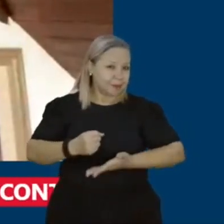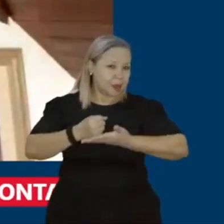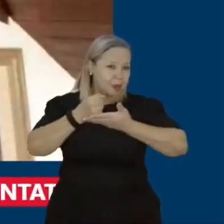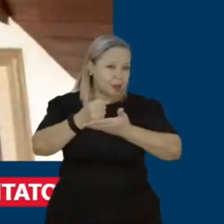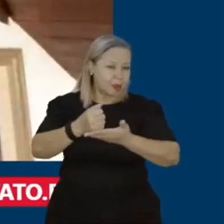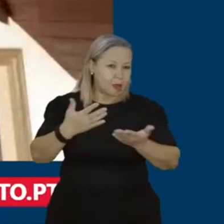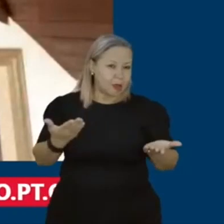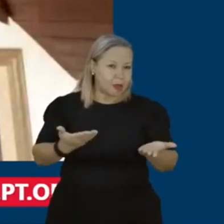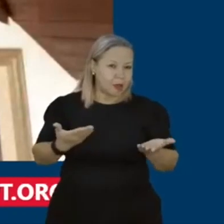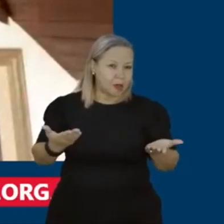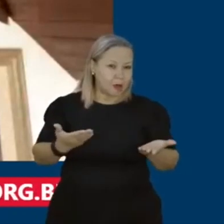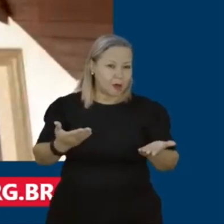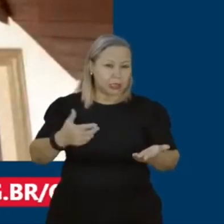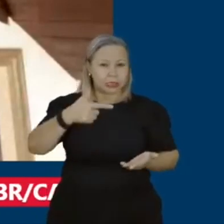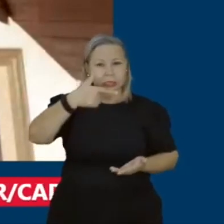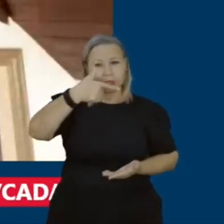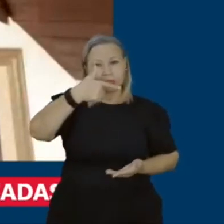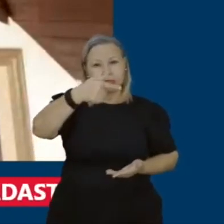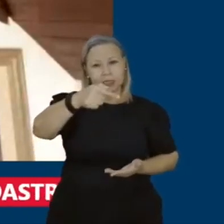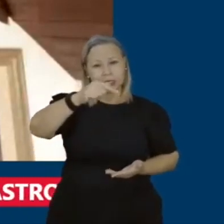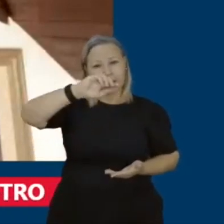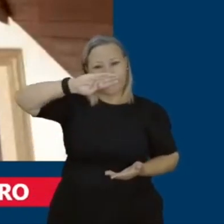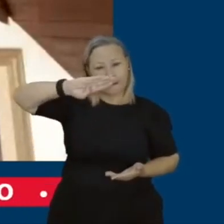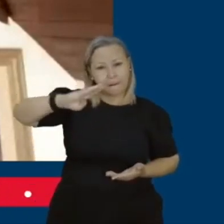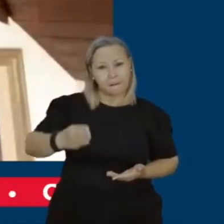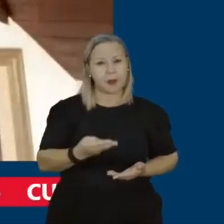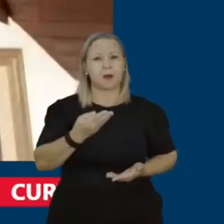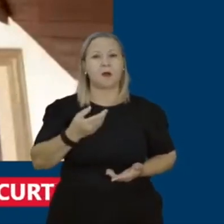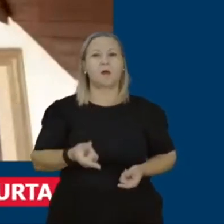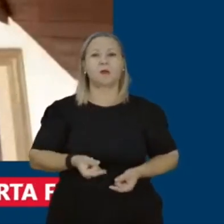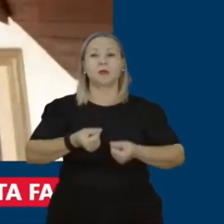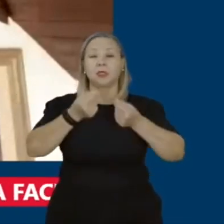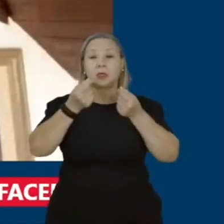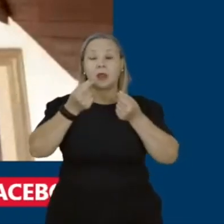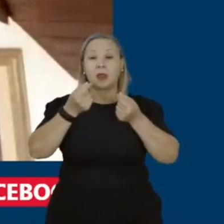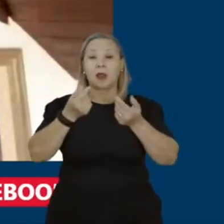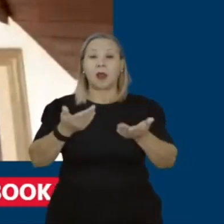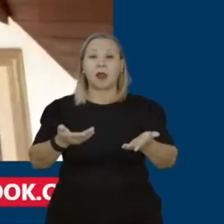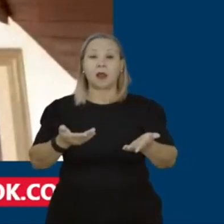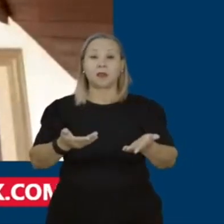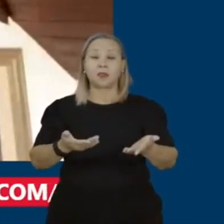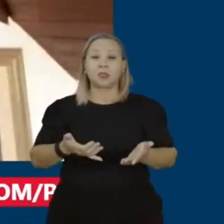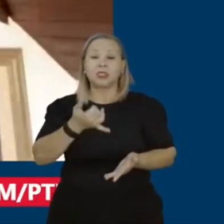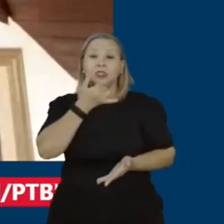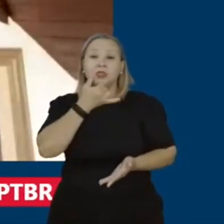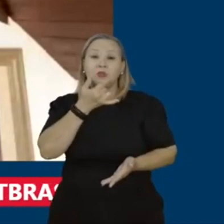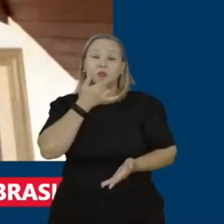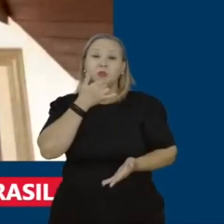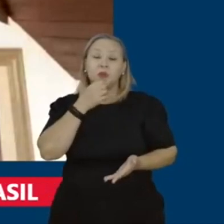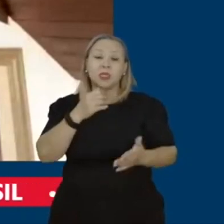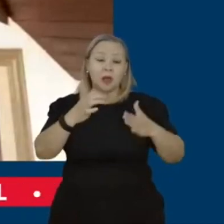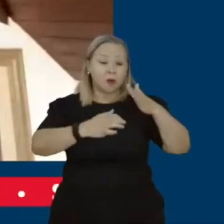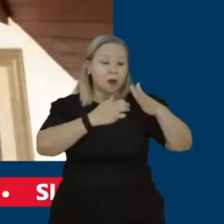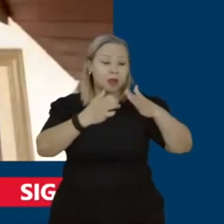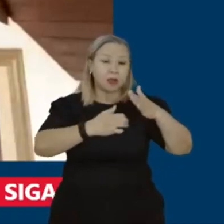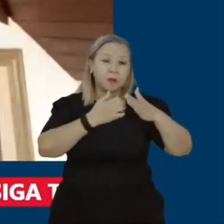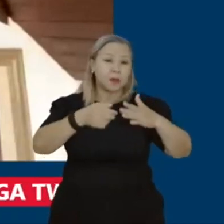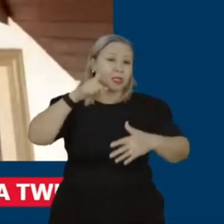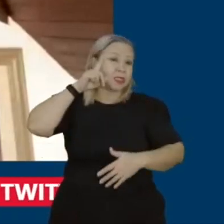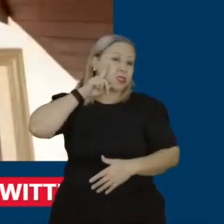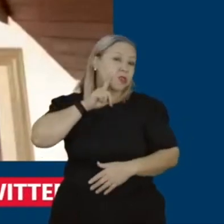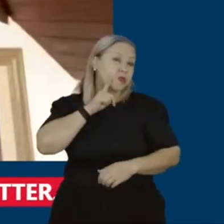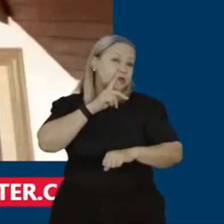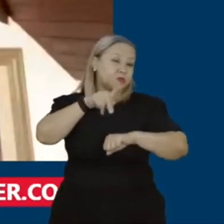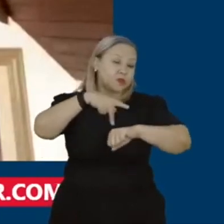hoje 17 bilhões de reais de isenção para firmas multinacionais em